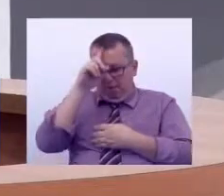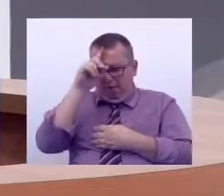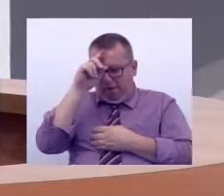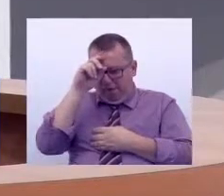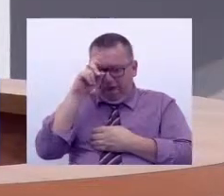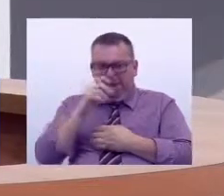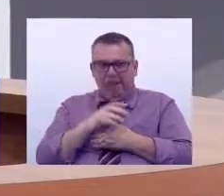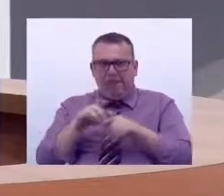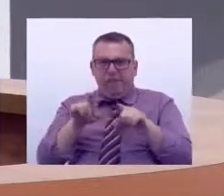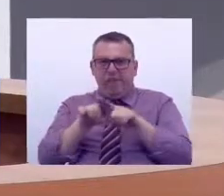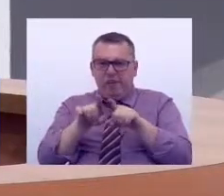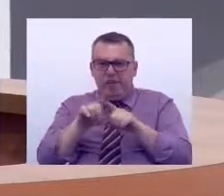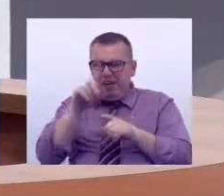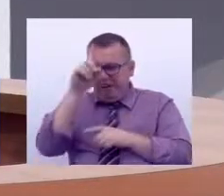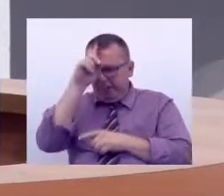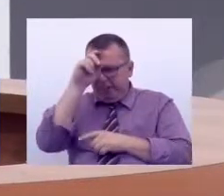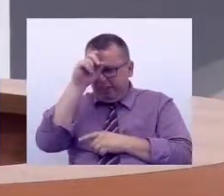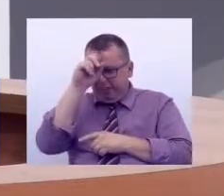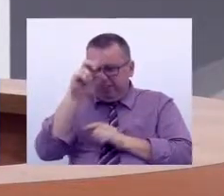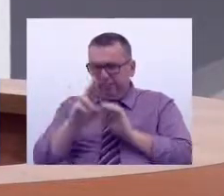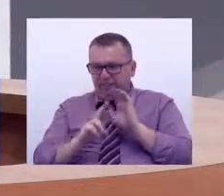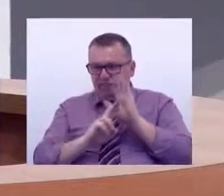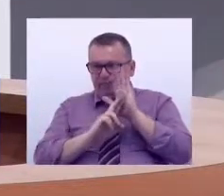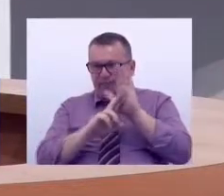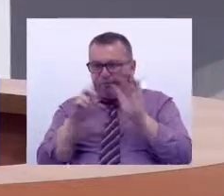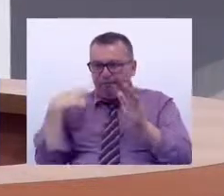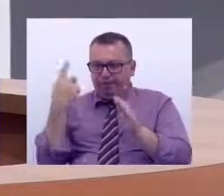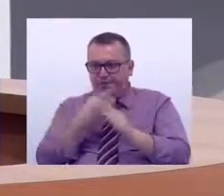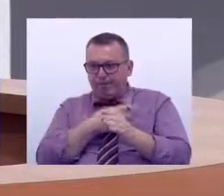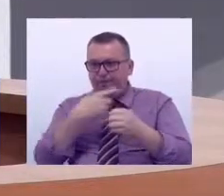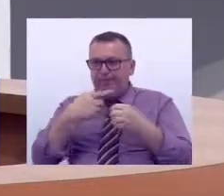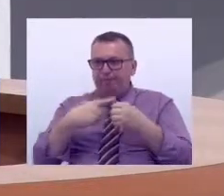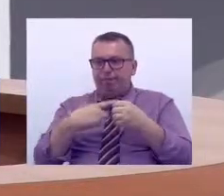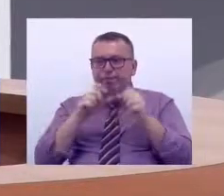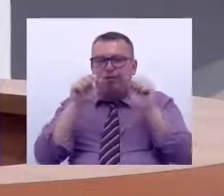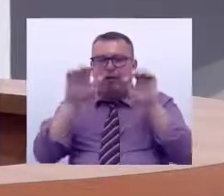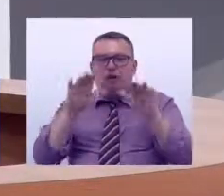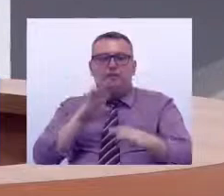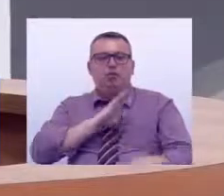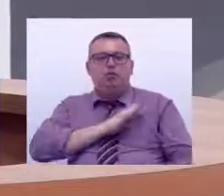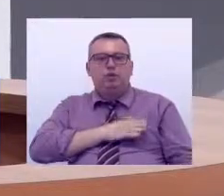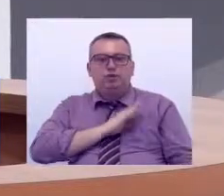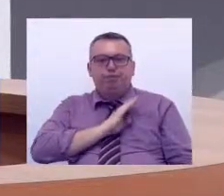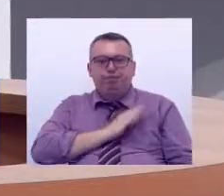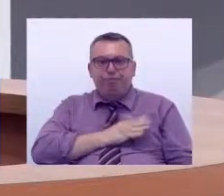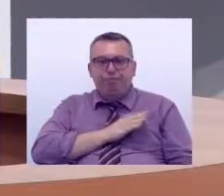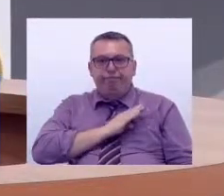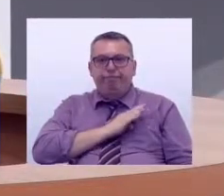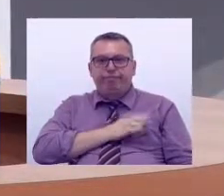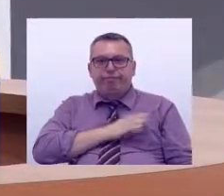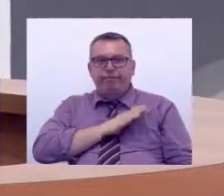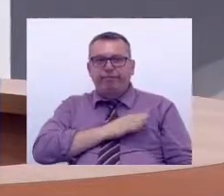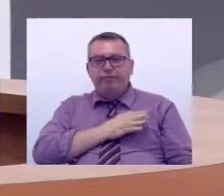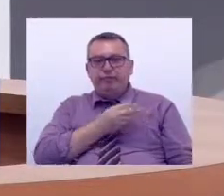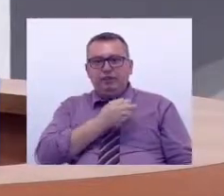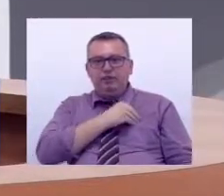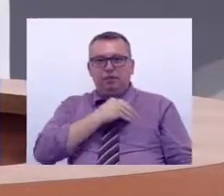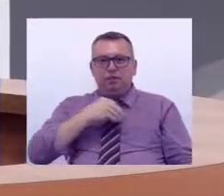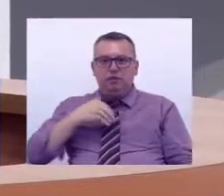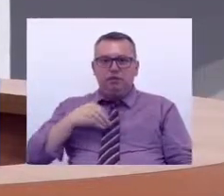hospital, um hospital que é referência nossa na cidade em cardiologia, que dá o atendimento